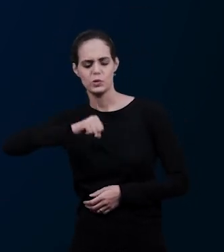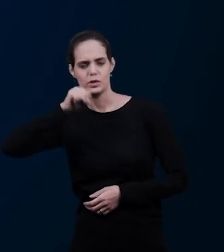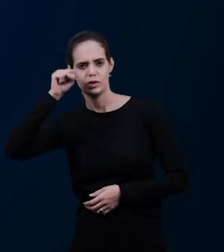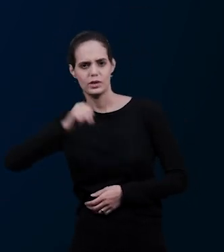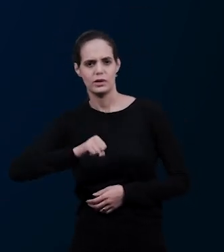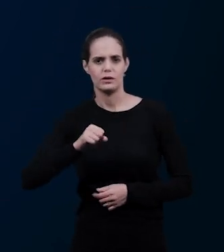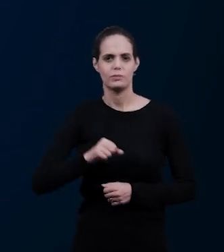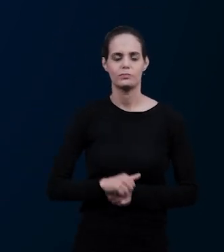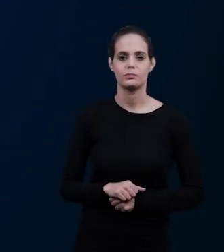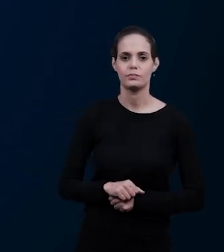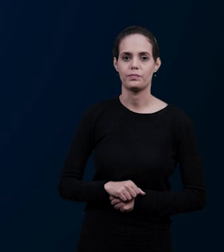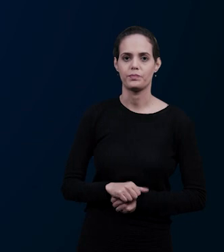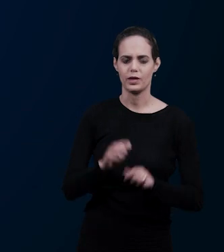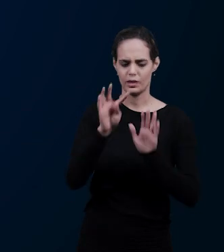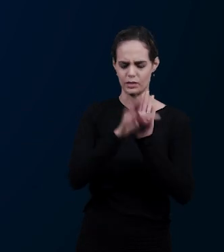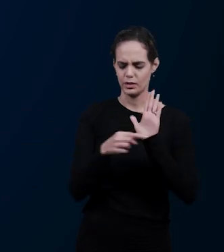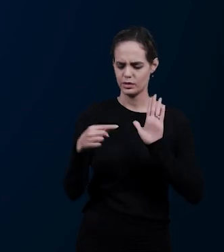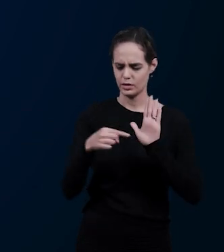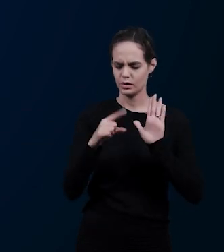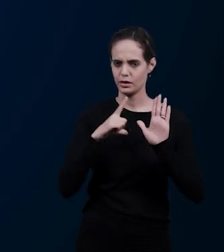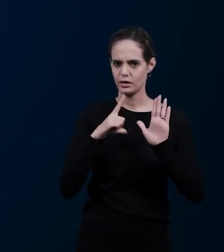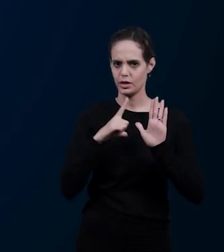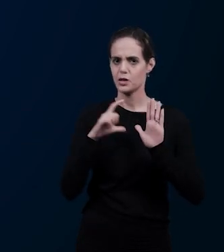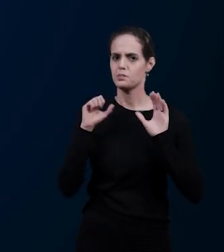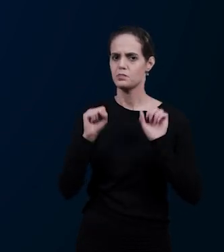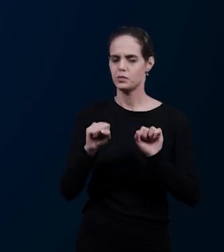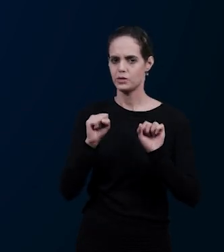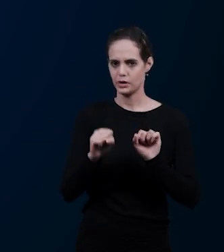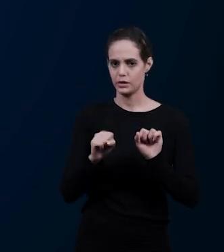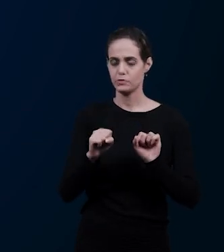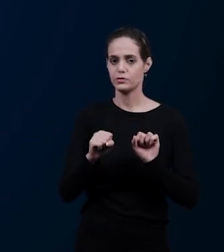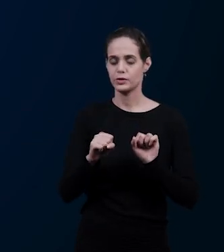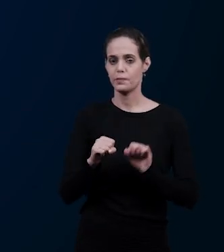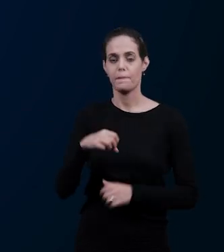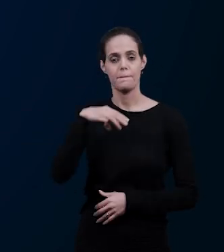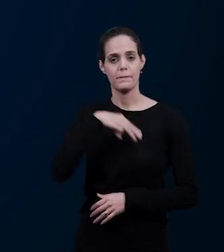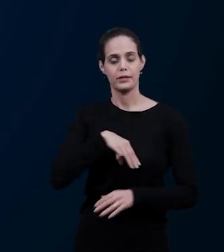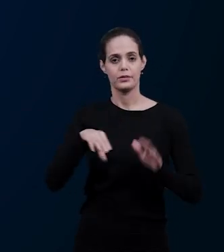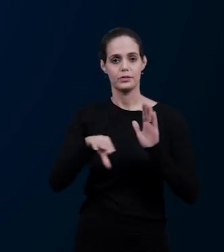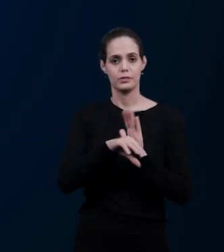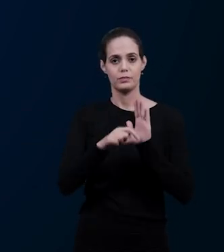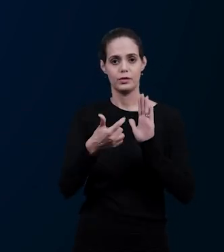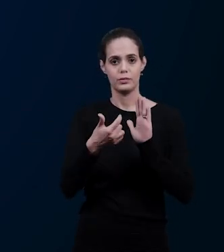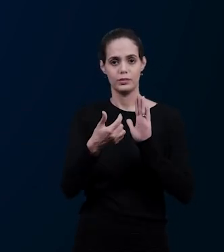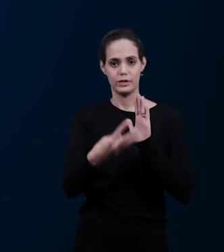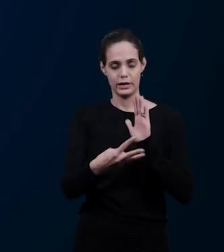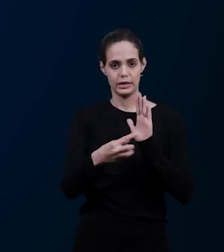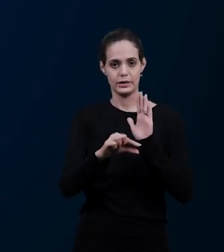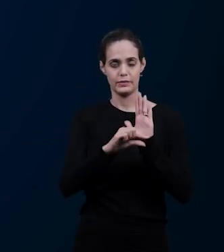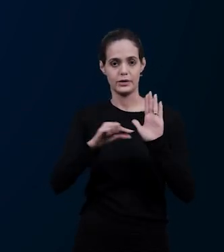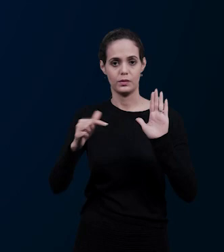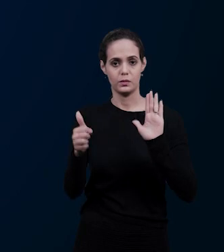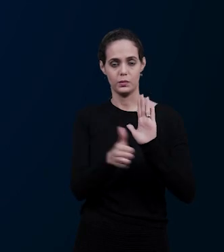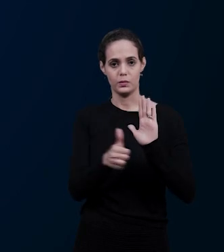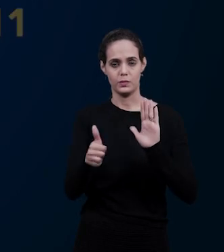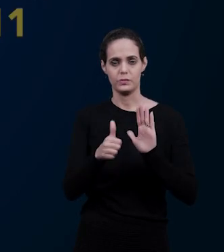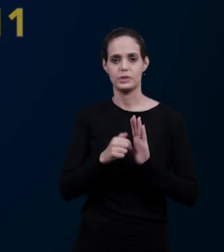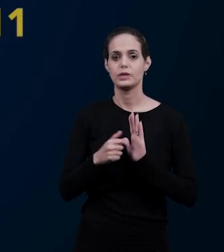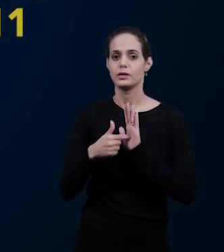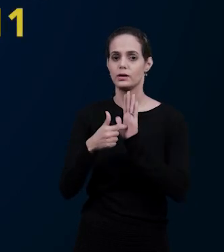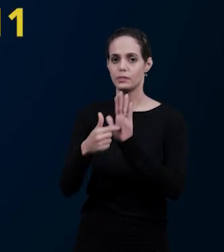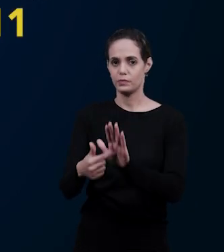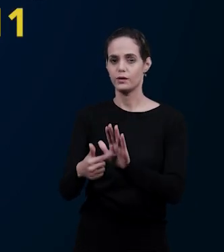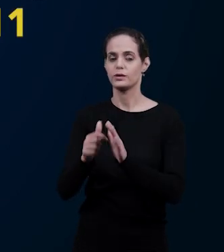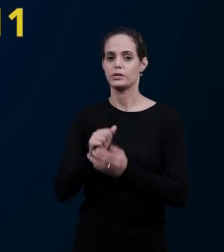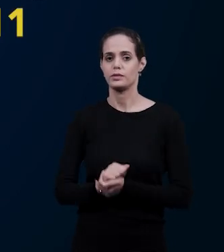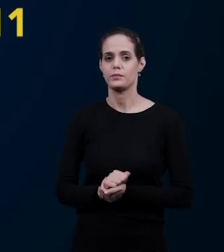Santo? Sim. E tem algum texto na palavra que fale sobre isso? Podemos encontrar em Mateus capítulo 3, versículo 11,